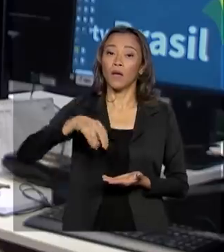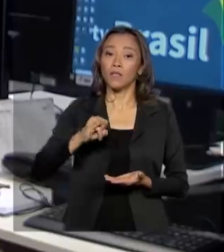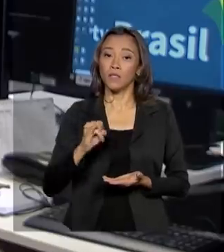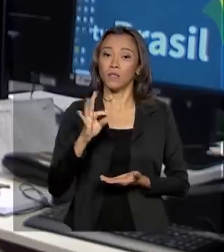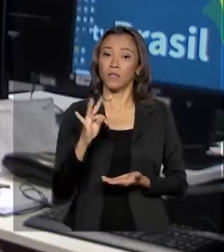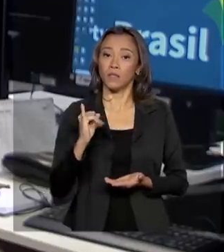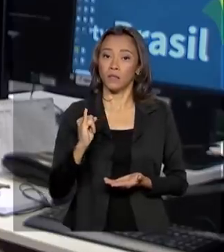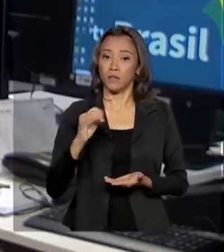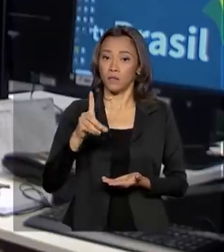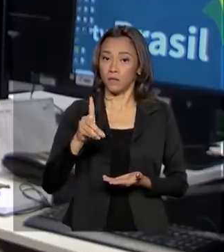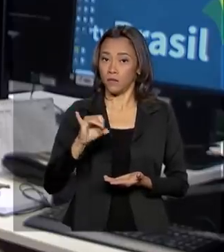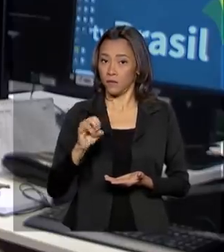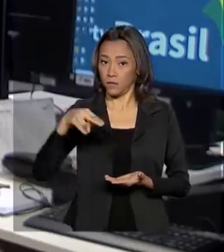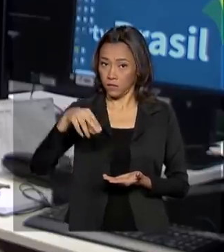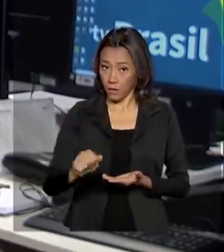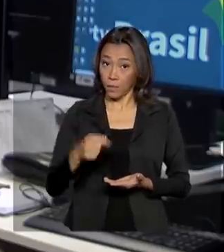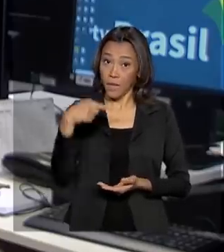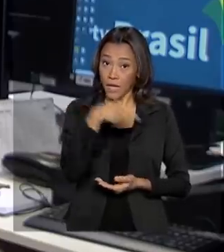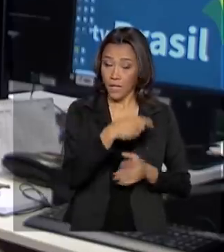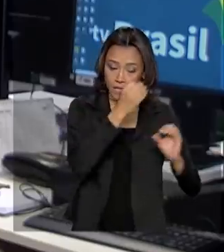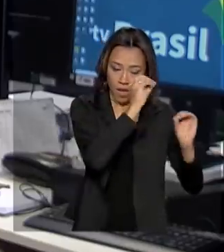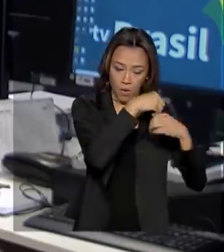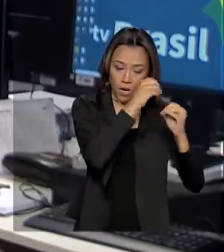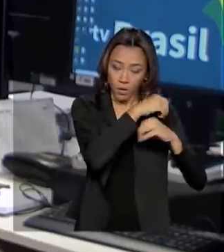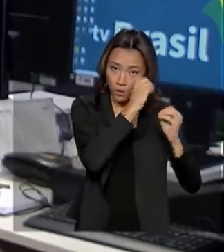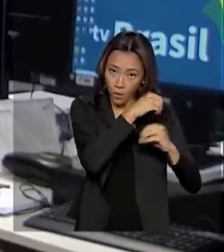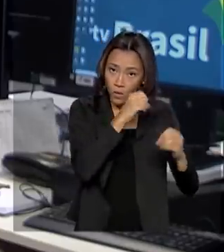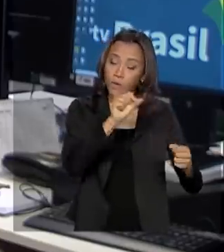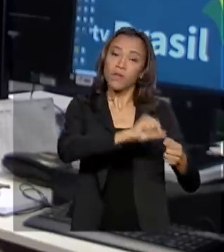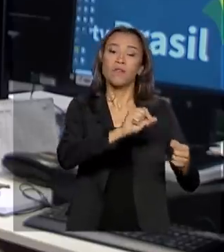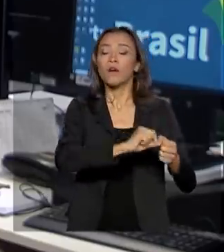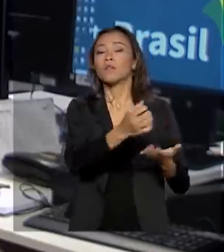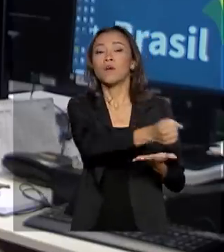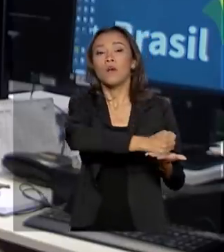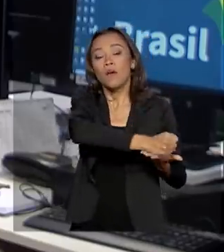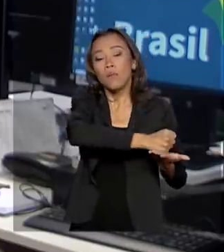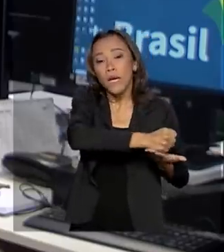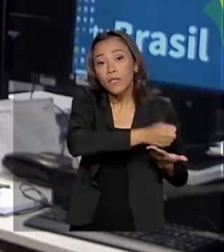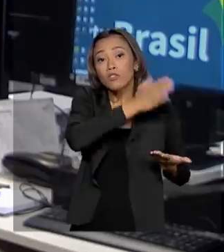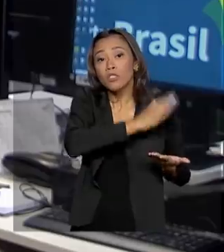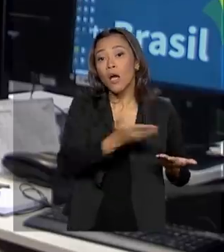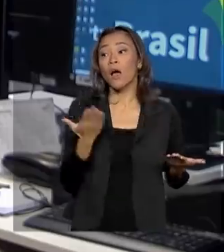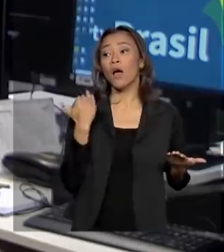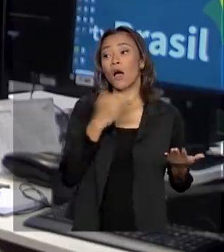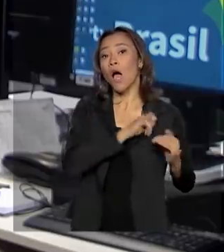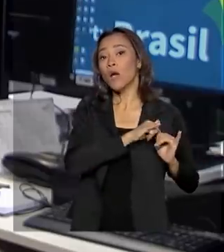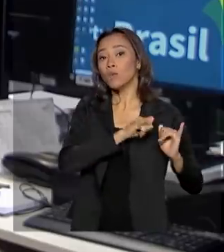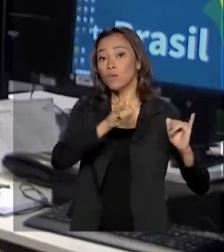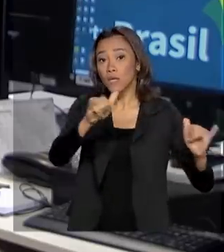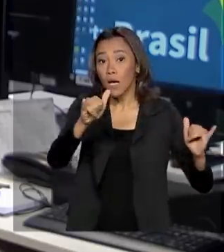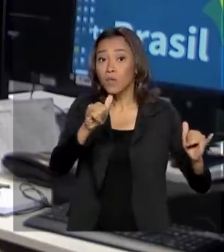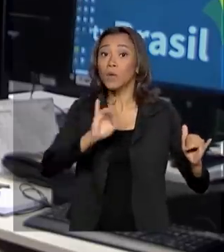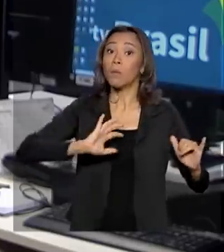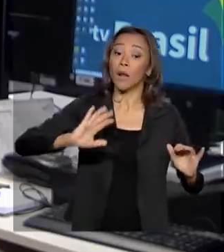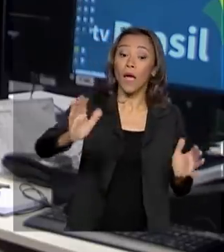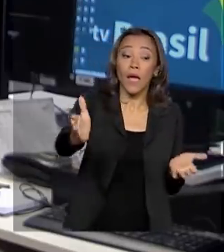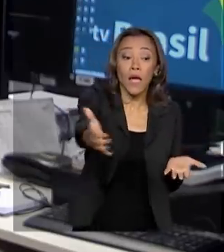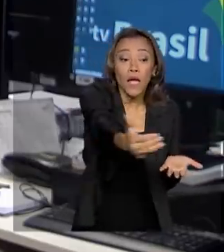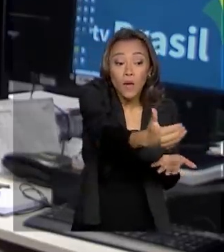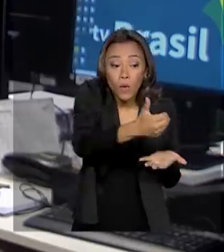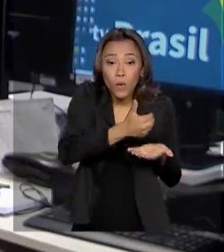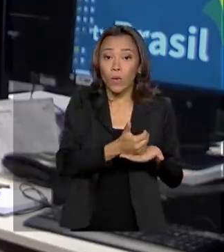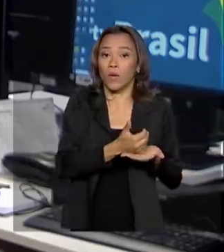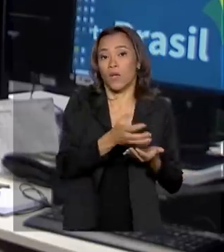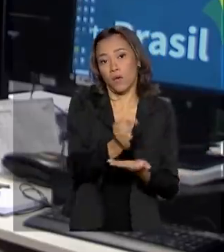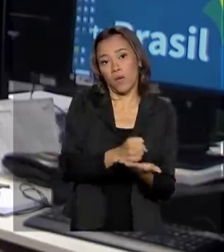feira o laboratório média que também fabrica esse medicamento já havia anunciado o recall de alguns lotes por pelo